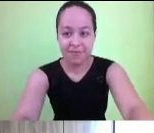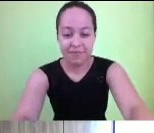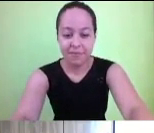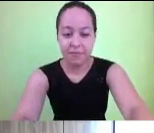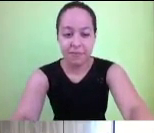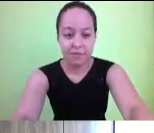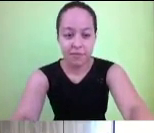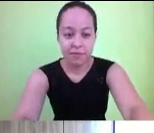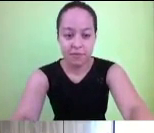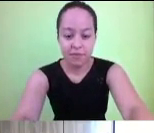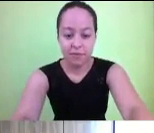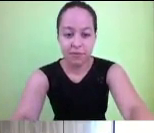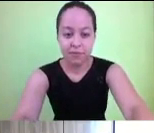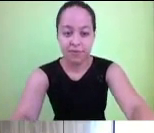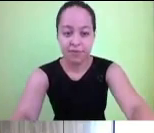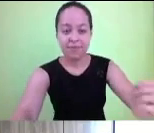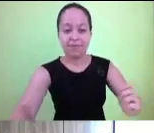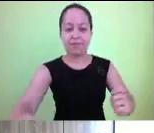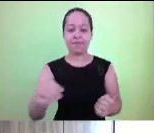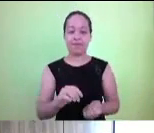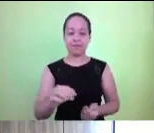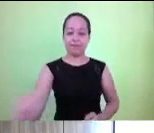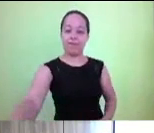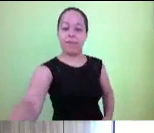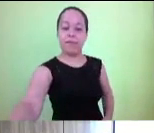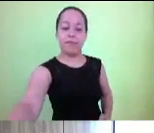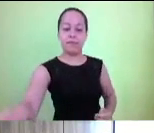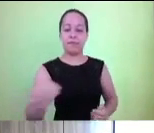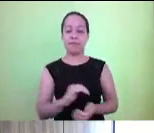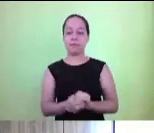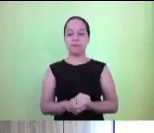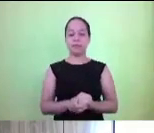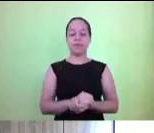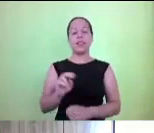049. Vagas destinadas aos PPIs.